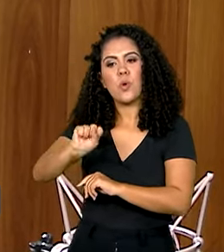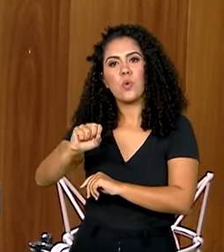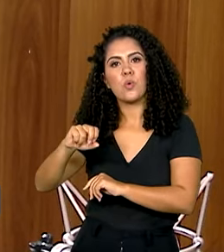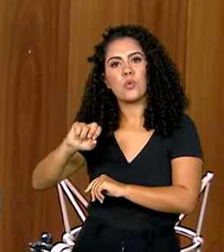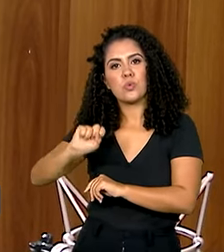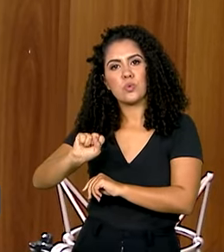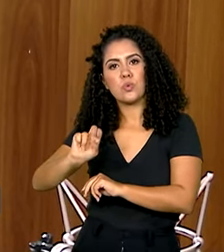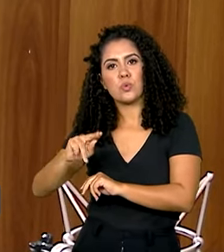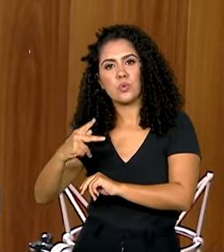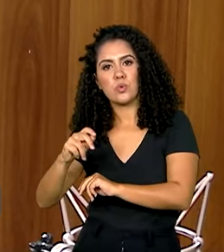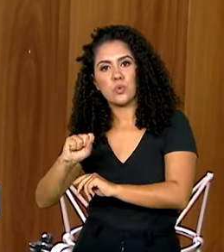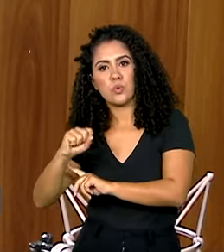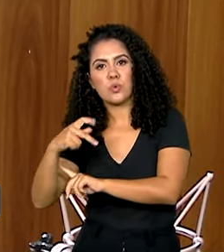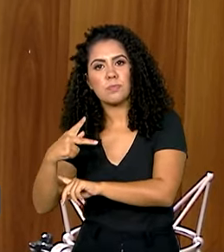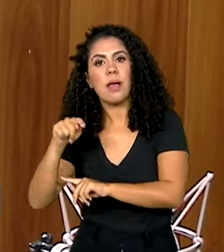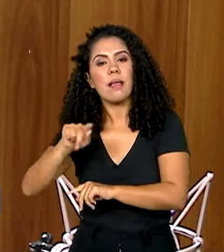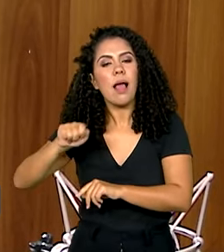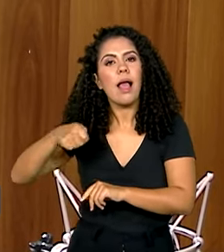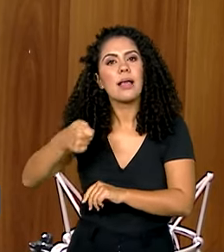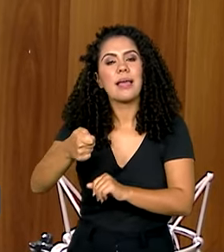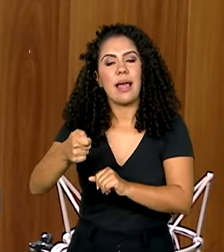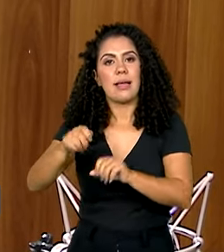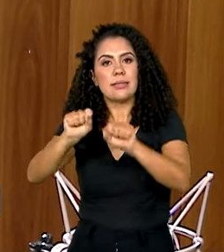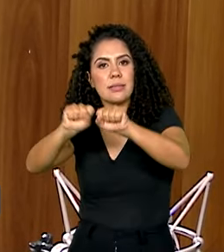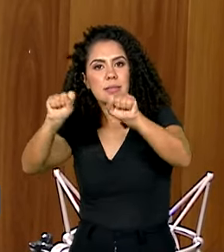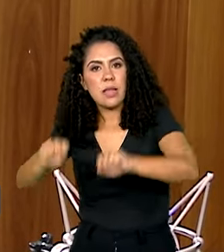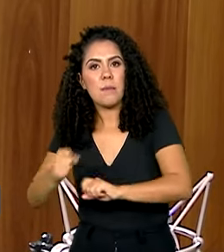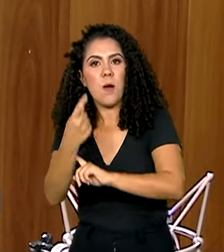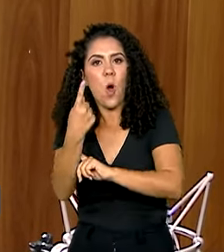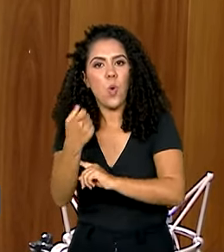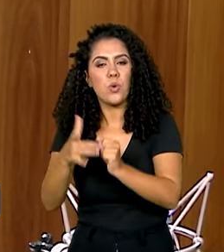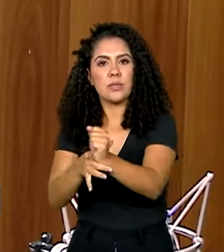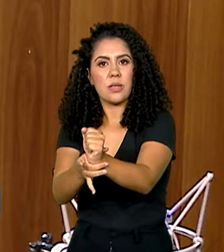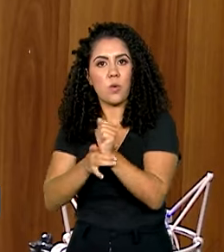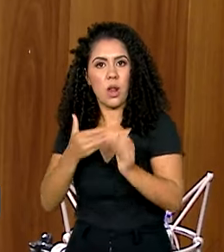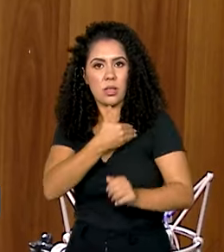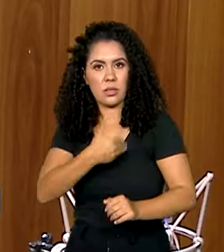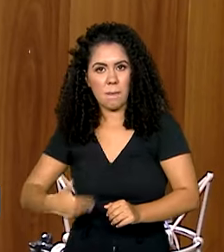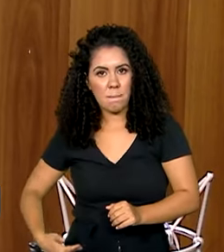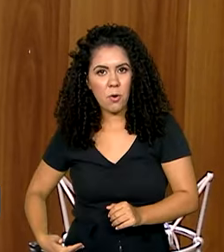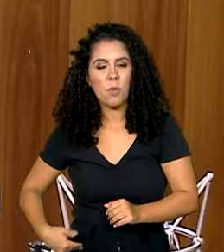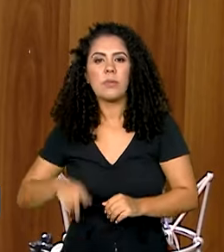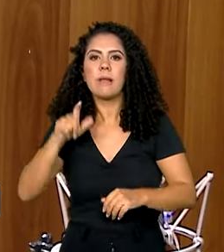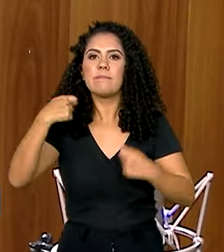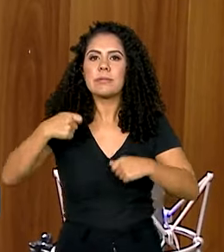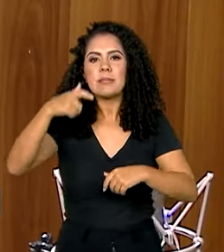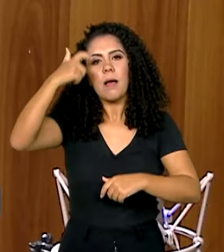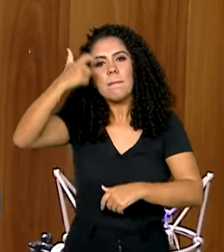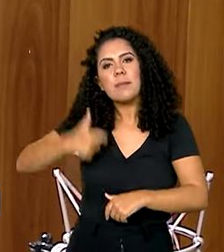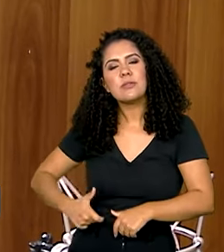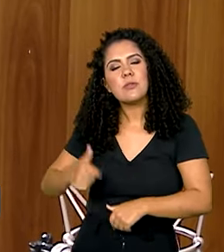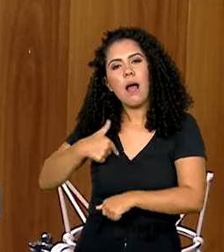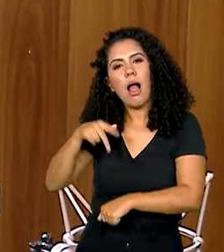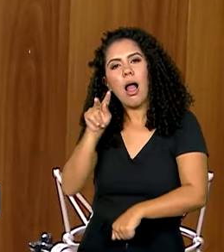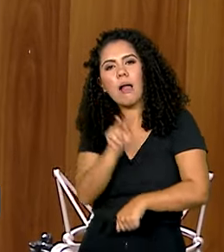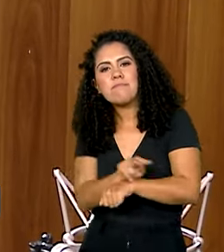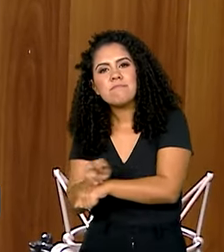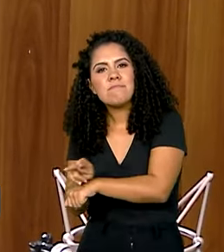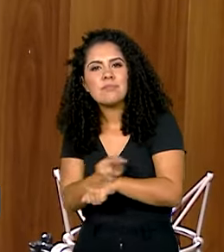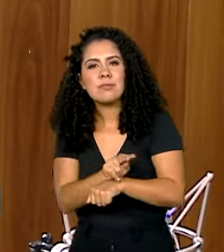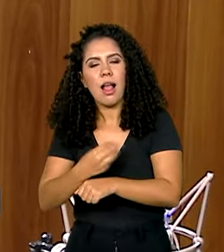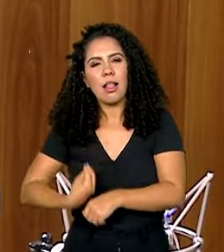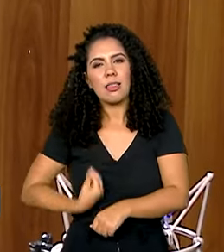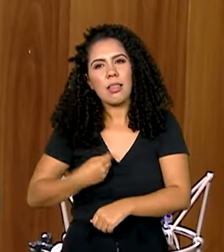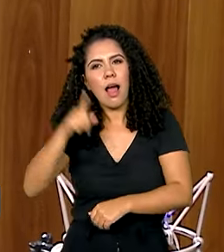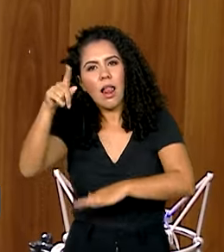no SUSP, no Sistema Único de Segurança Pública. Envolve desde o guarda municipal, que está lá na cidade,